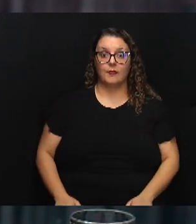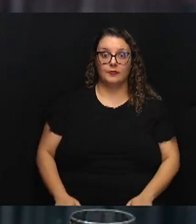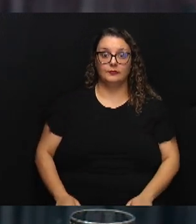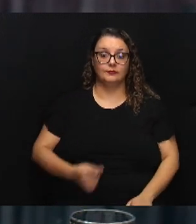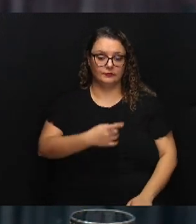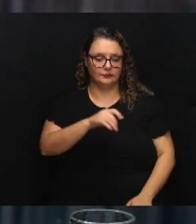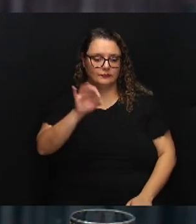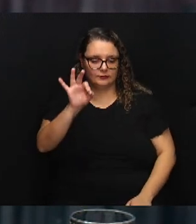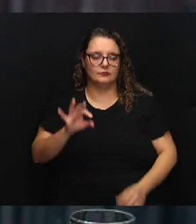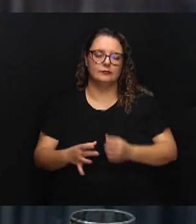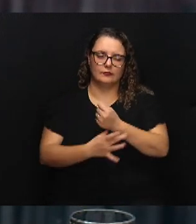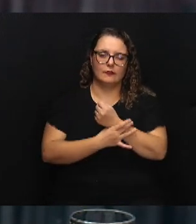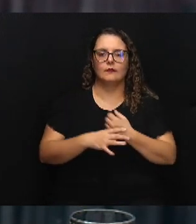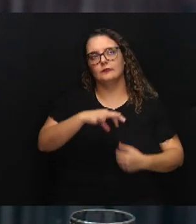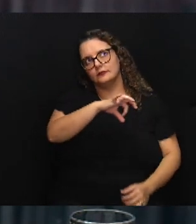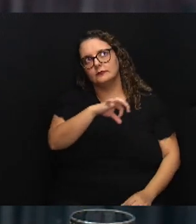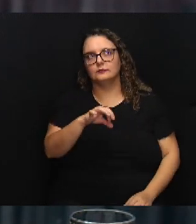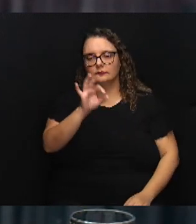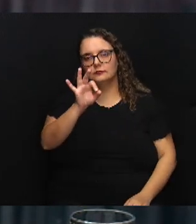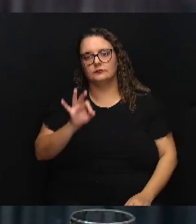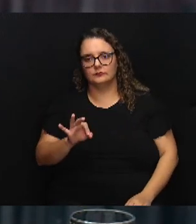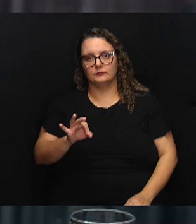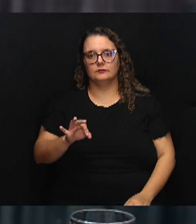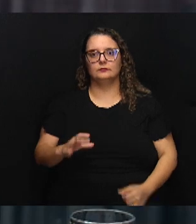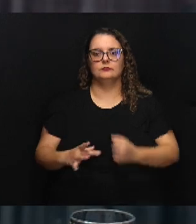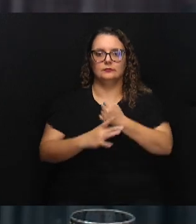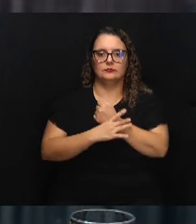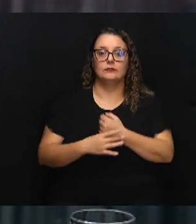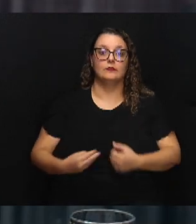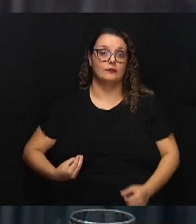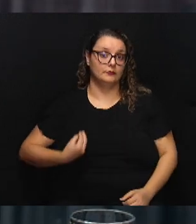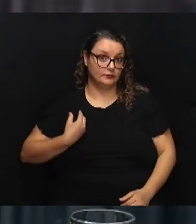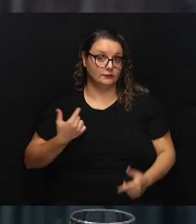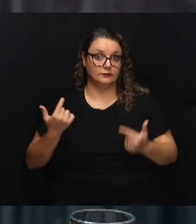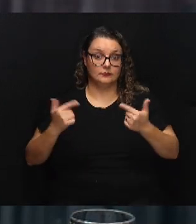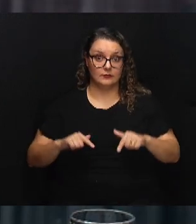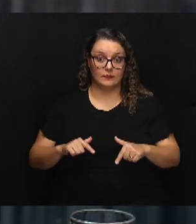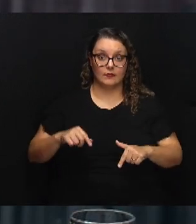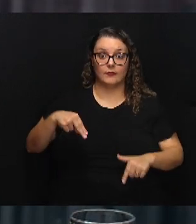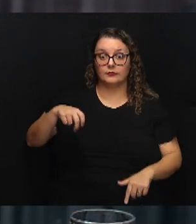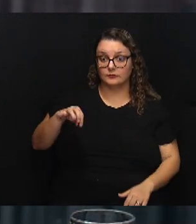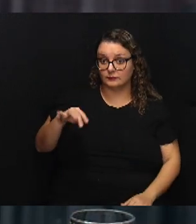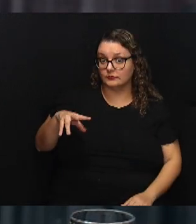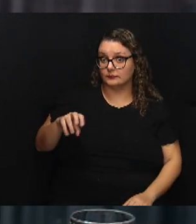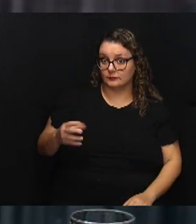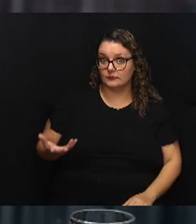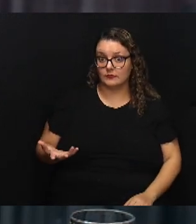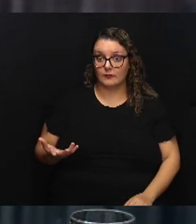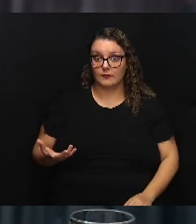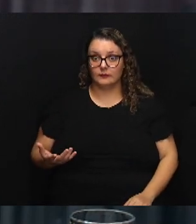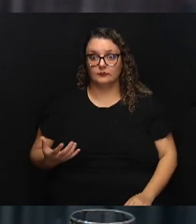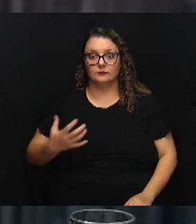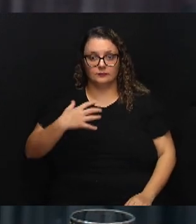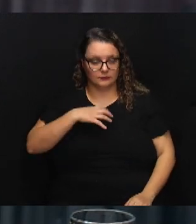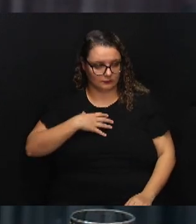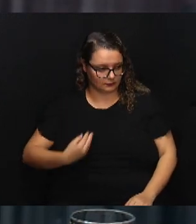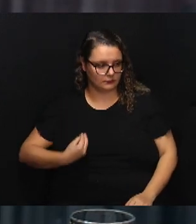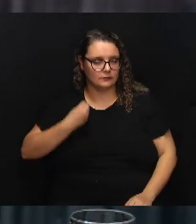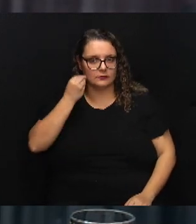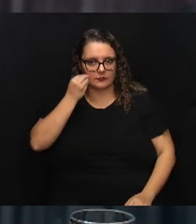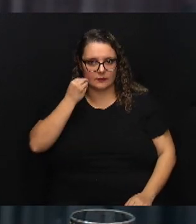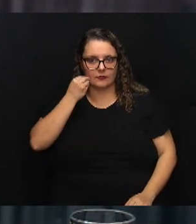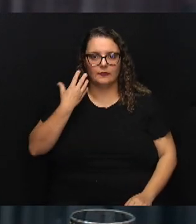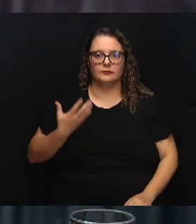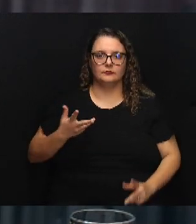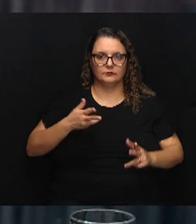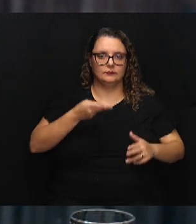100% seguro, vamos falar 99% seguro no nosso porto seguro, que é onde a gente vive, onde a gente é nativo. Então, eu já vivi essa experiência também, que eu